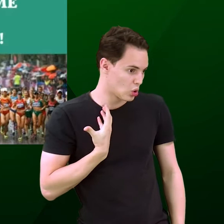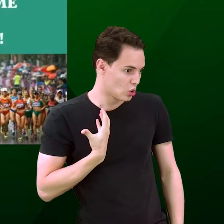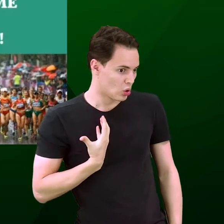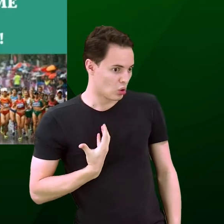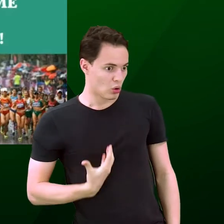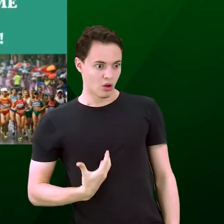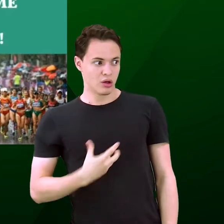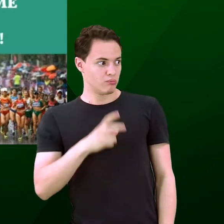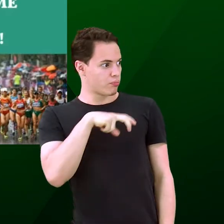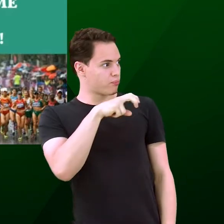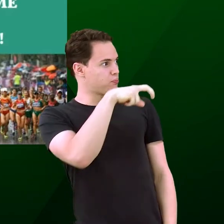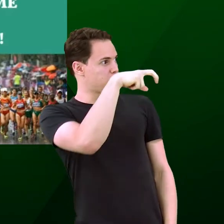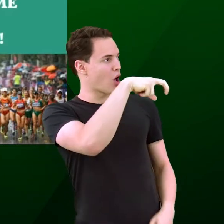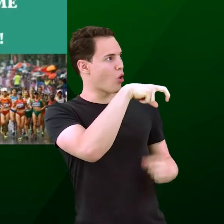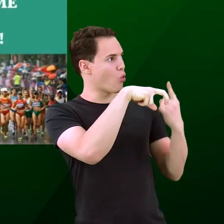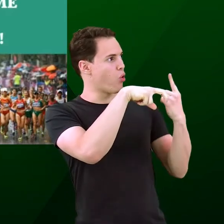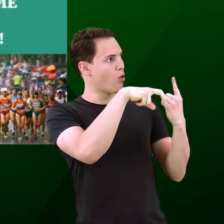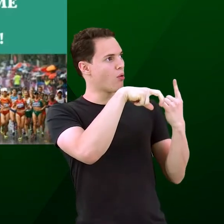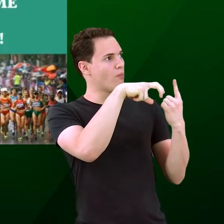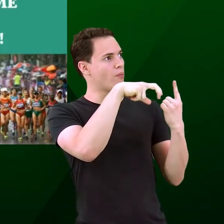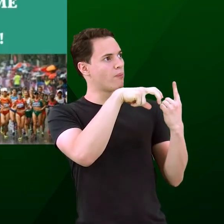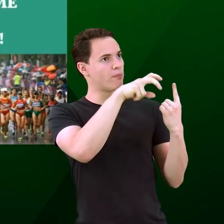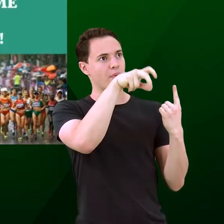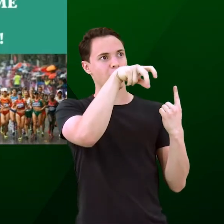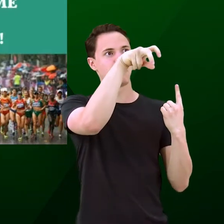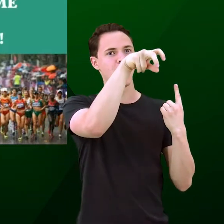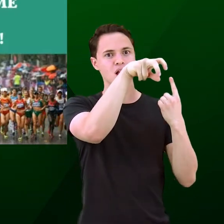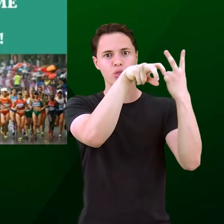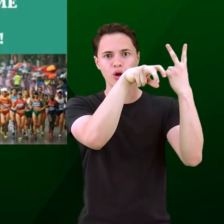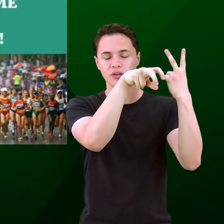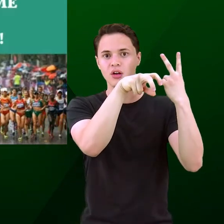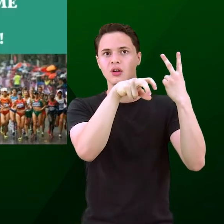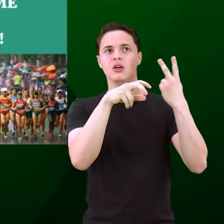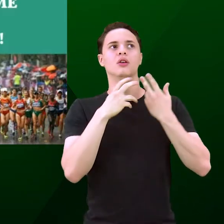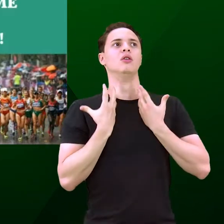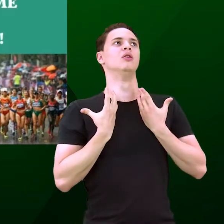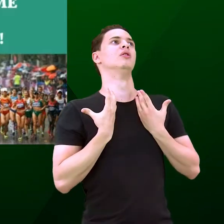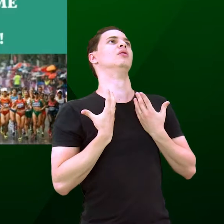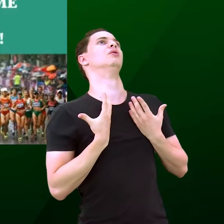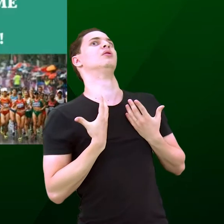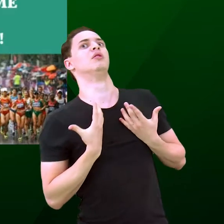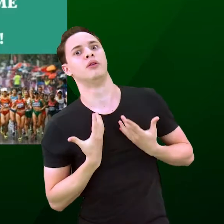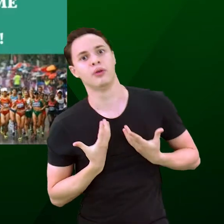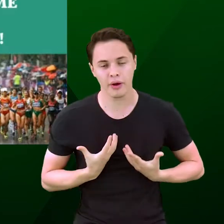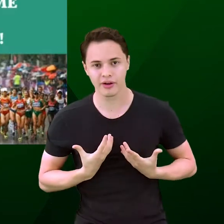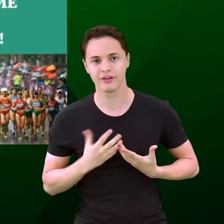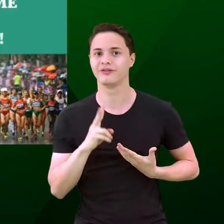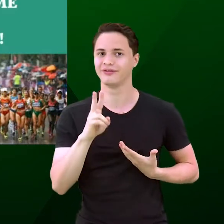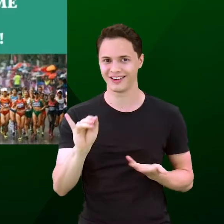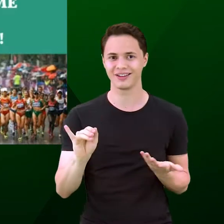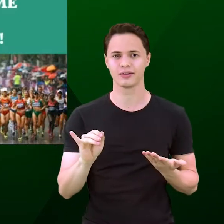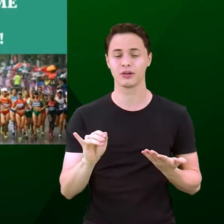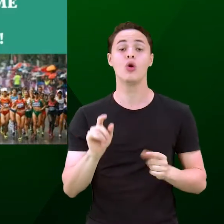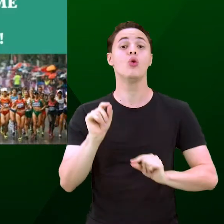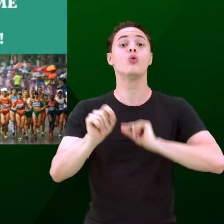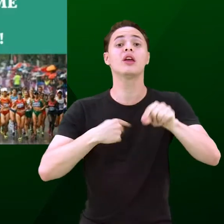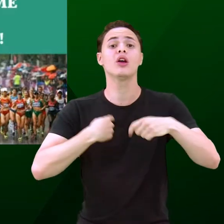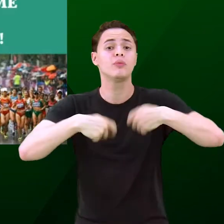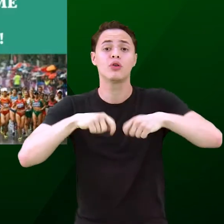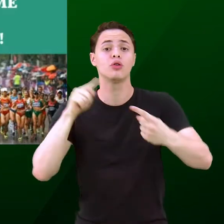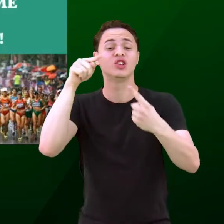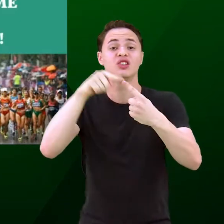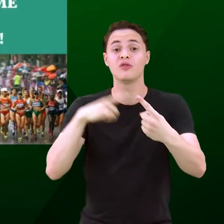irregularidade no terreno, lá é um local que tem um fácil acesso, né? É gratuito, posso ir, não tem uma esteira em casa, então